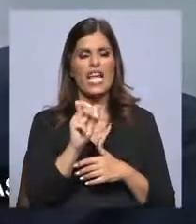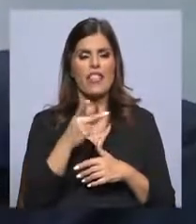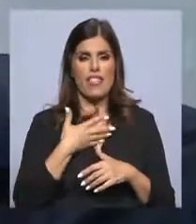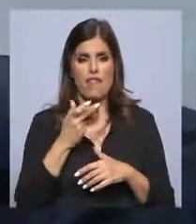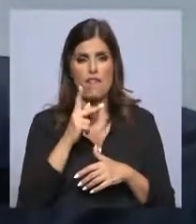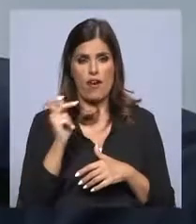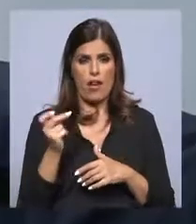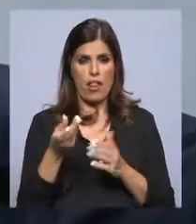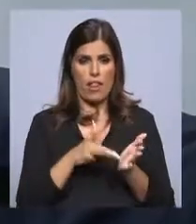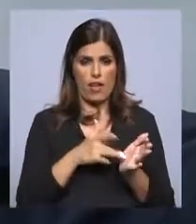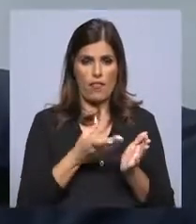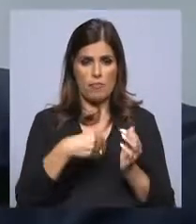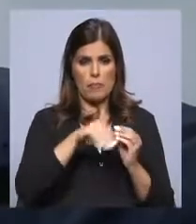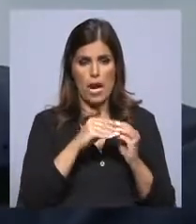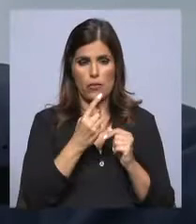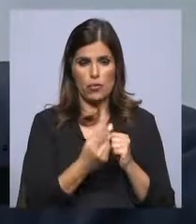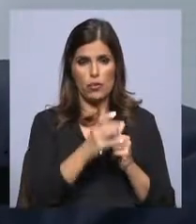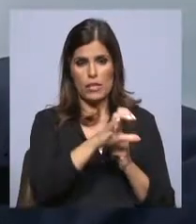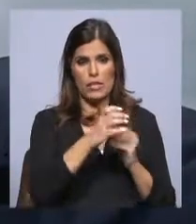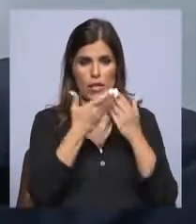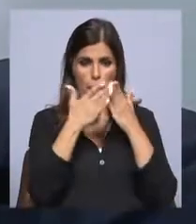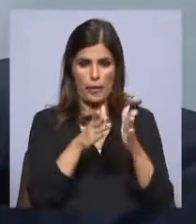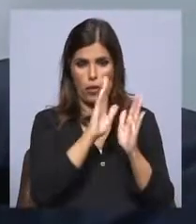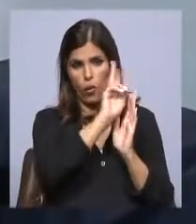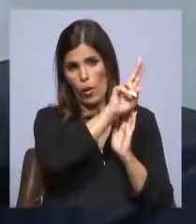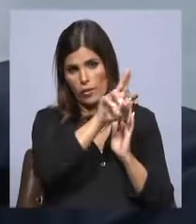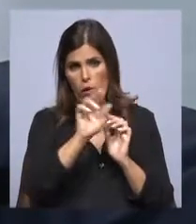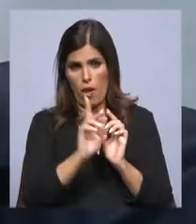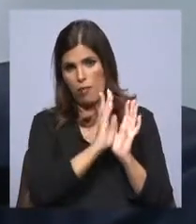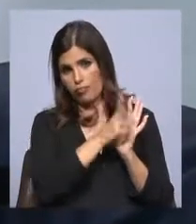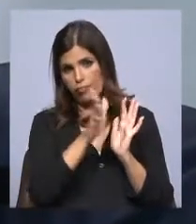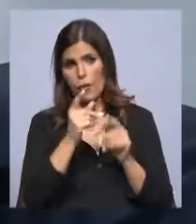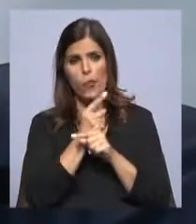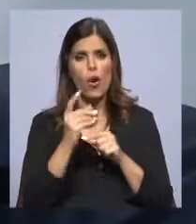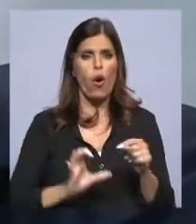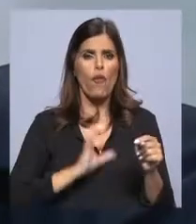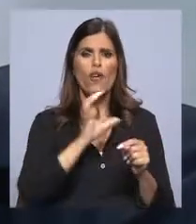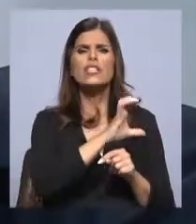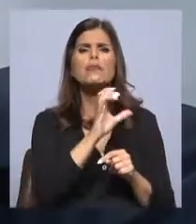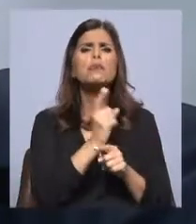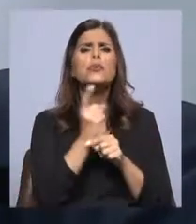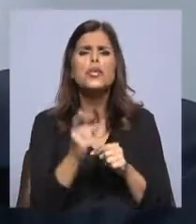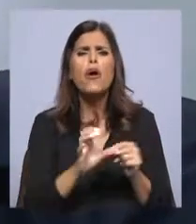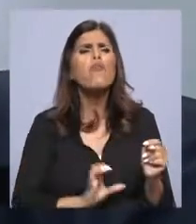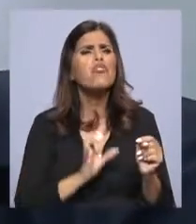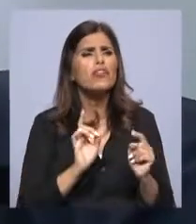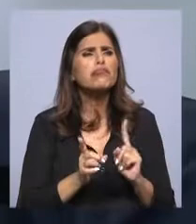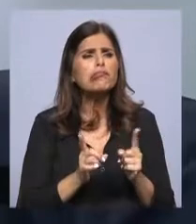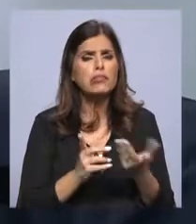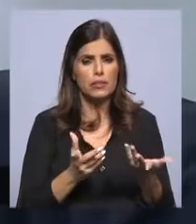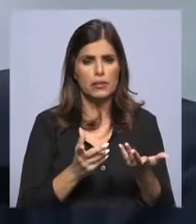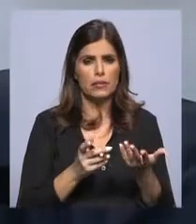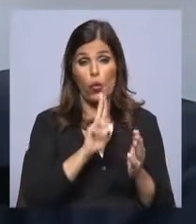livro da excelente coleção Ciência Aberta, traz-nos este Porque Confiar na Ciência, mais uma coleção de artigos